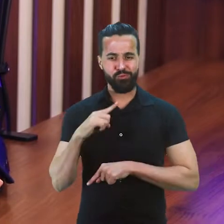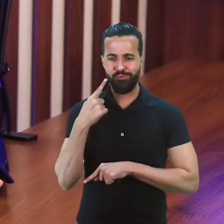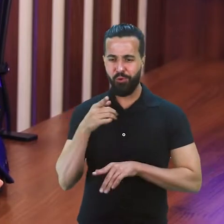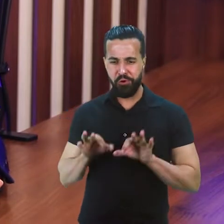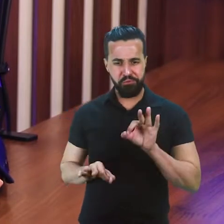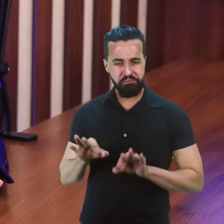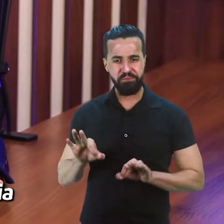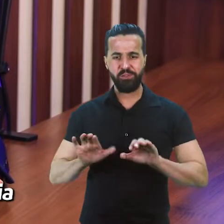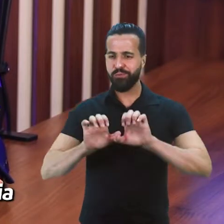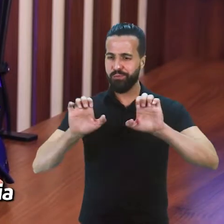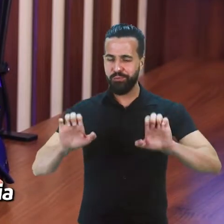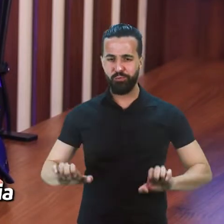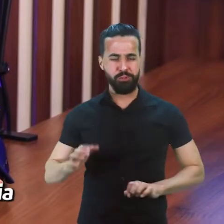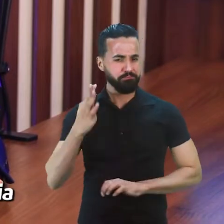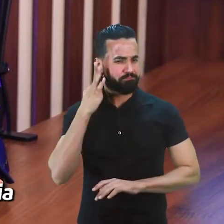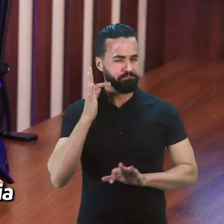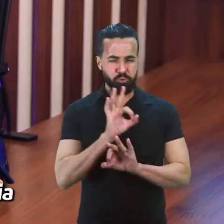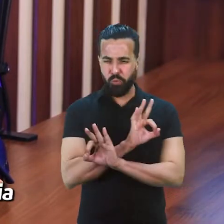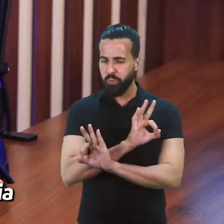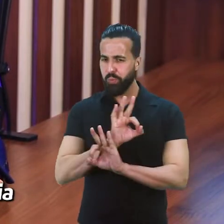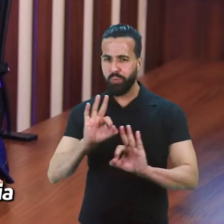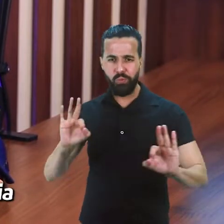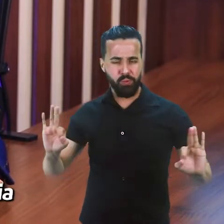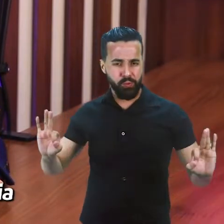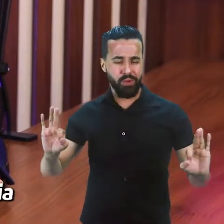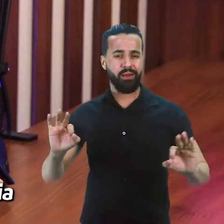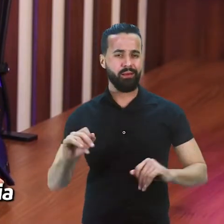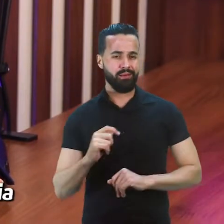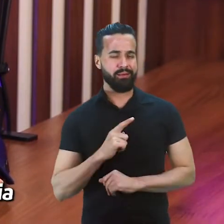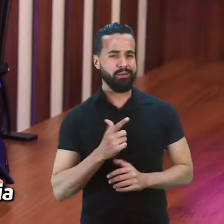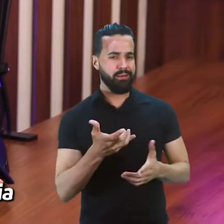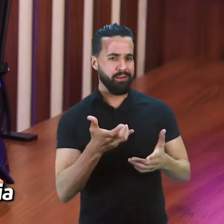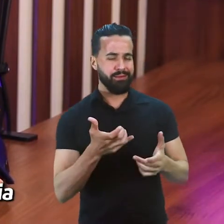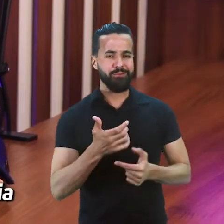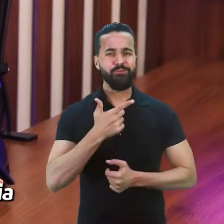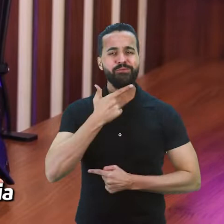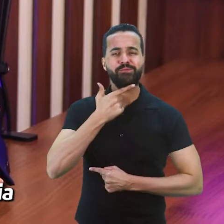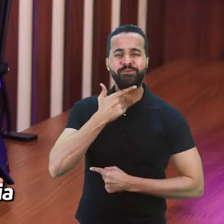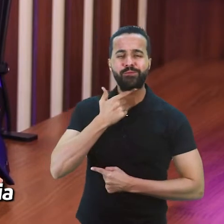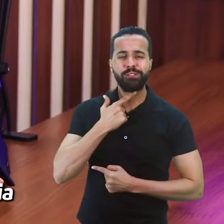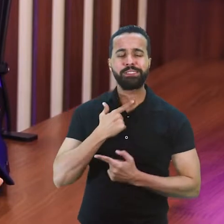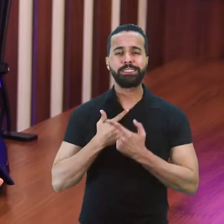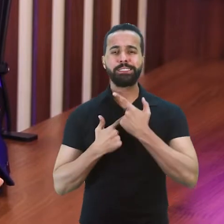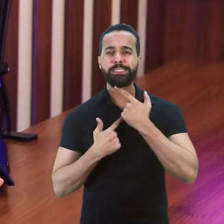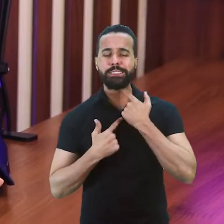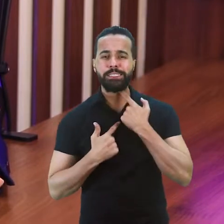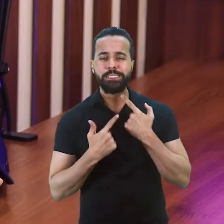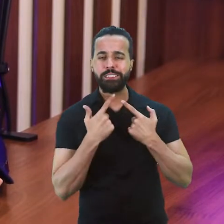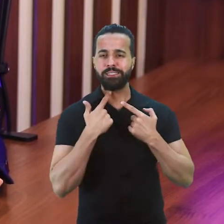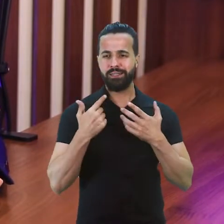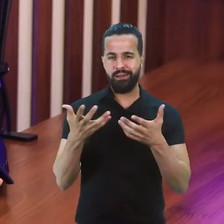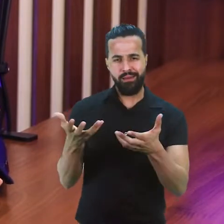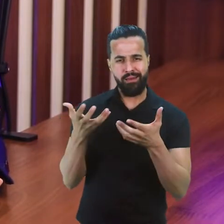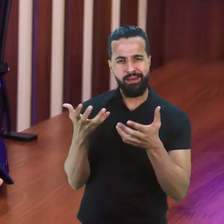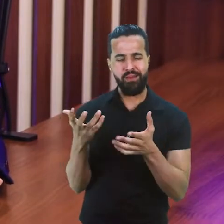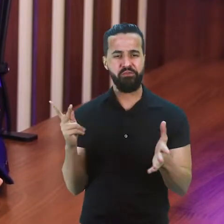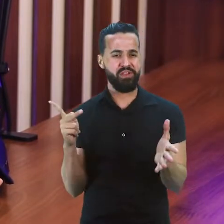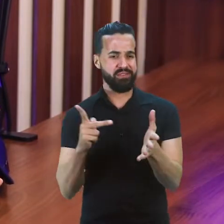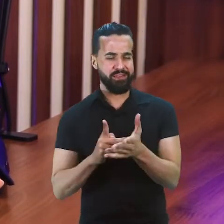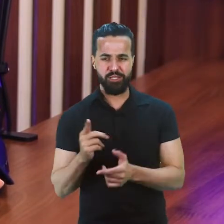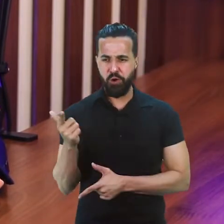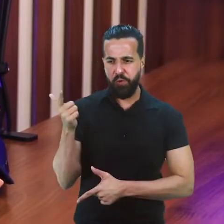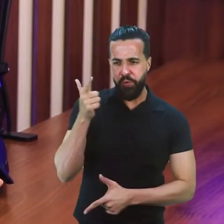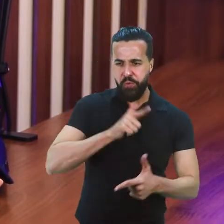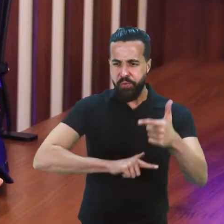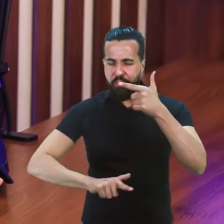estruturado, né? E naquela vontade, até ganância mesmo, de conseguir conquistar